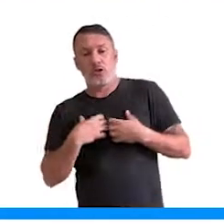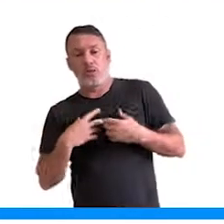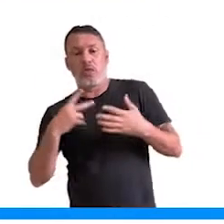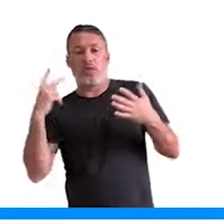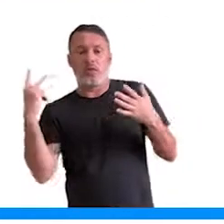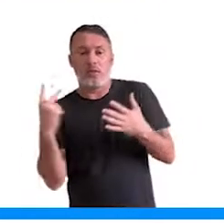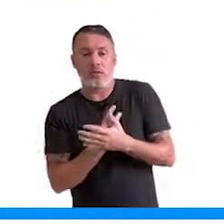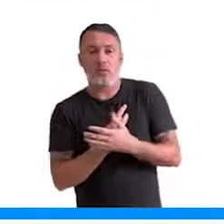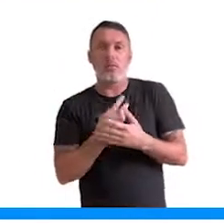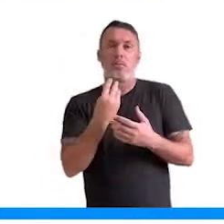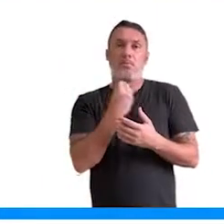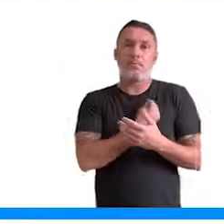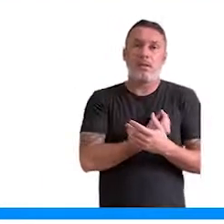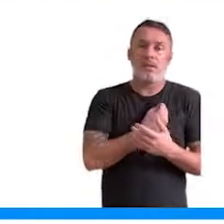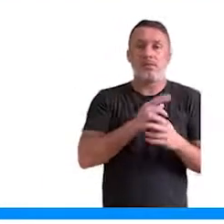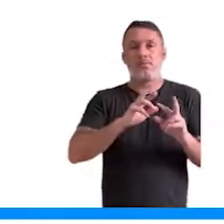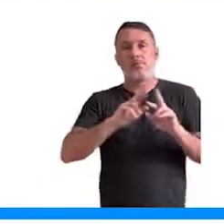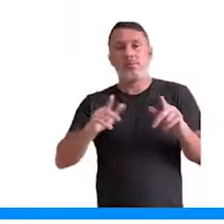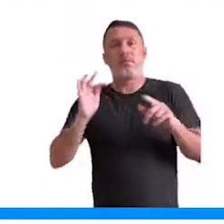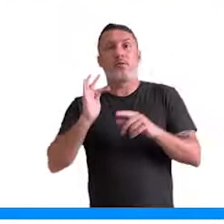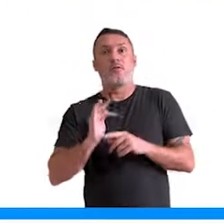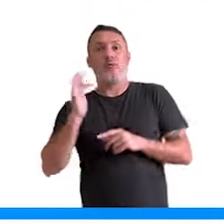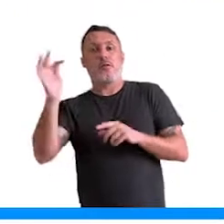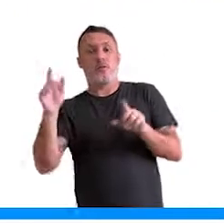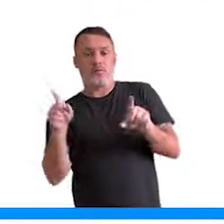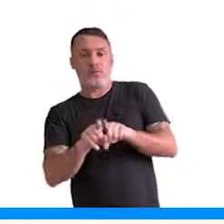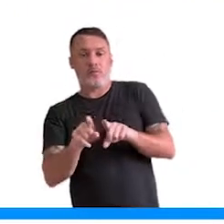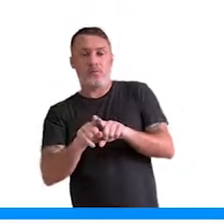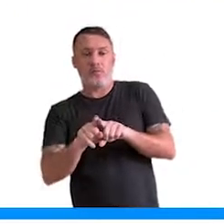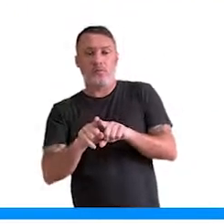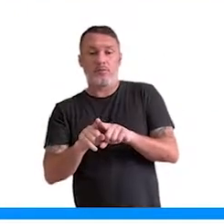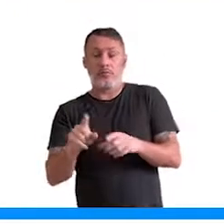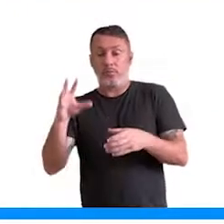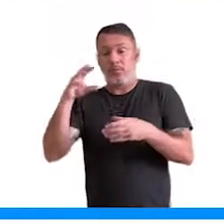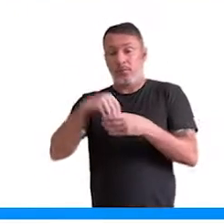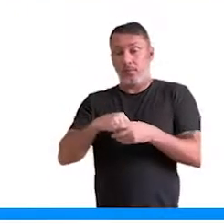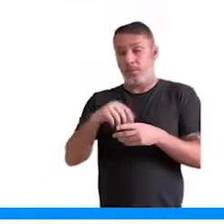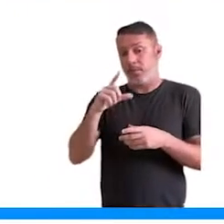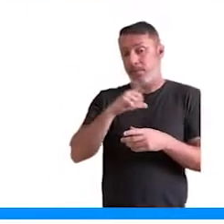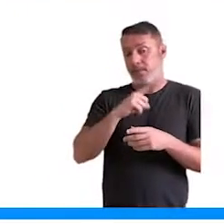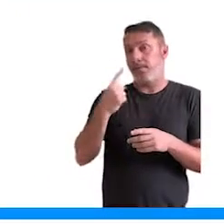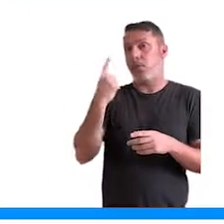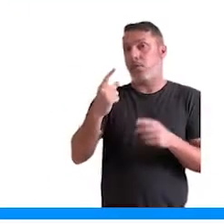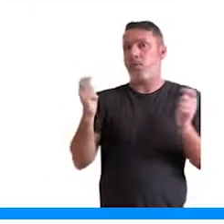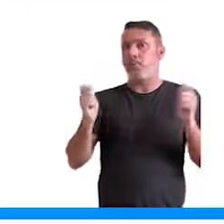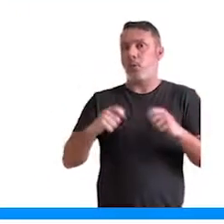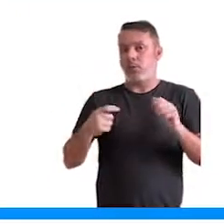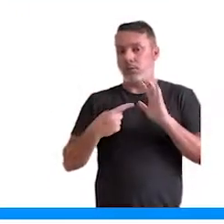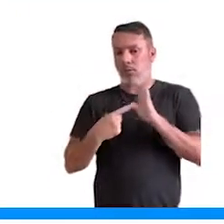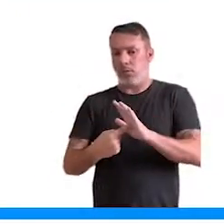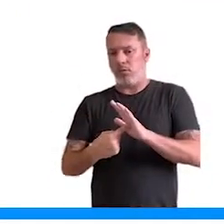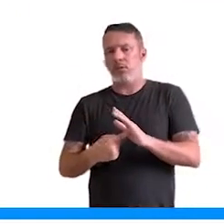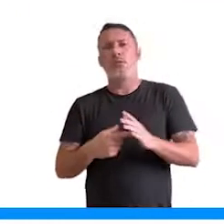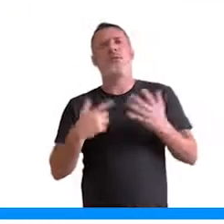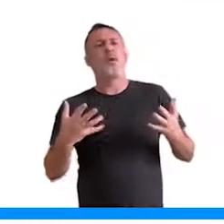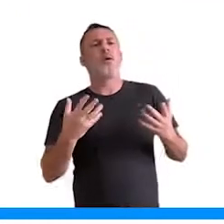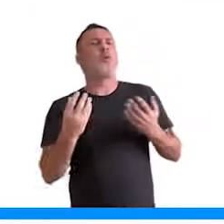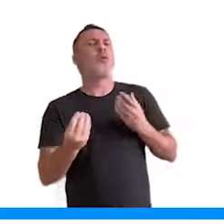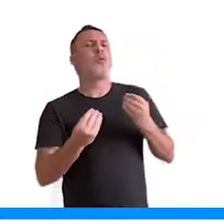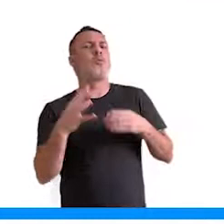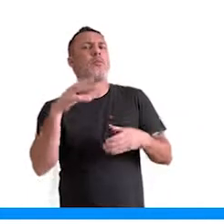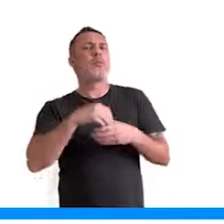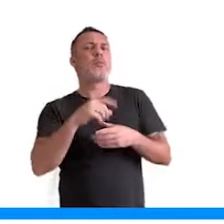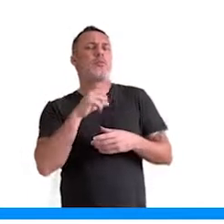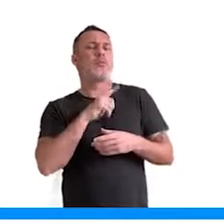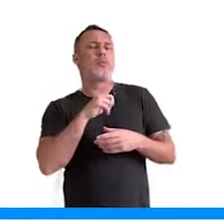que estão acontecendo no presente e que vão acontecer no futuro. O subjuntivo já é uma possibilidade. Bem, então, quando que